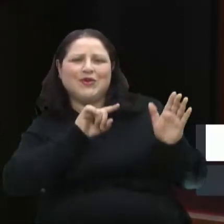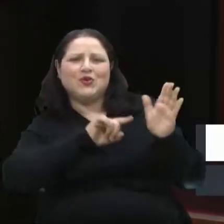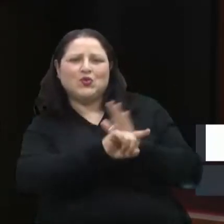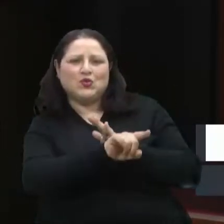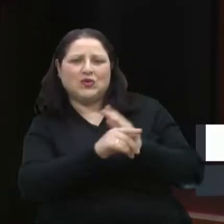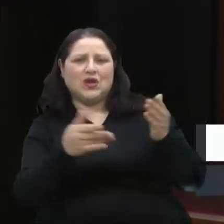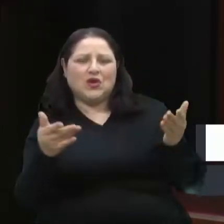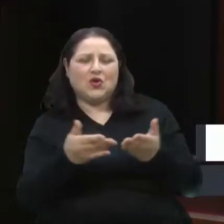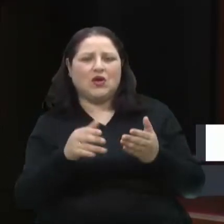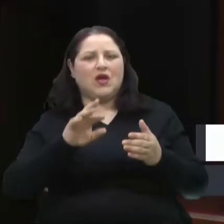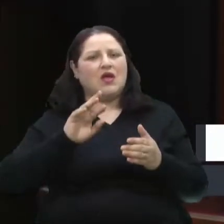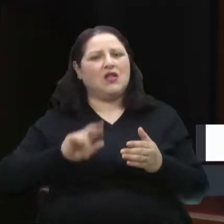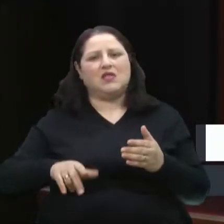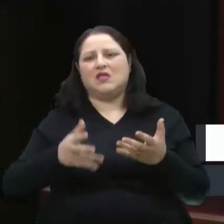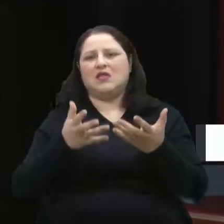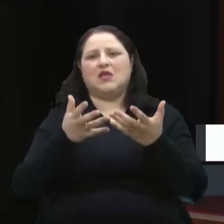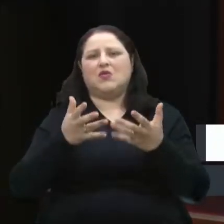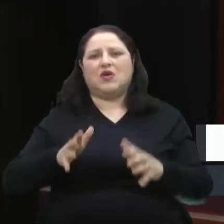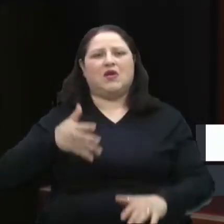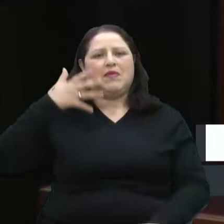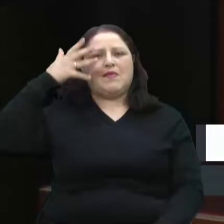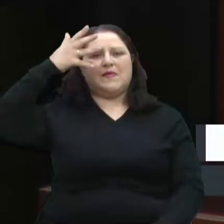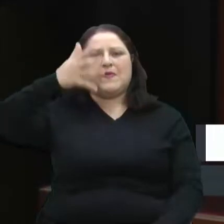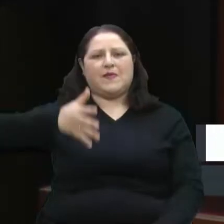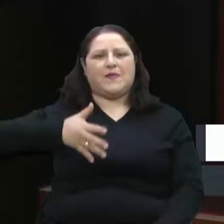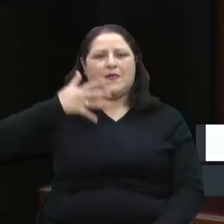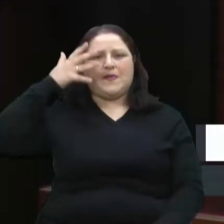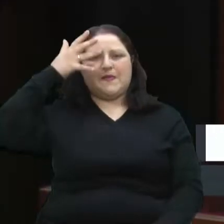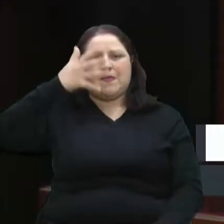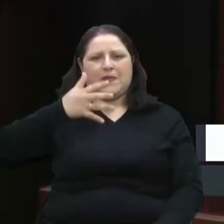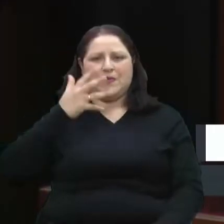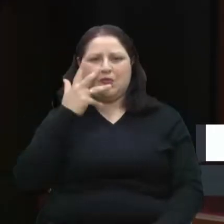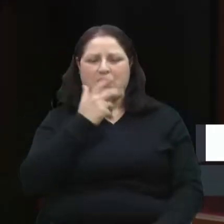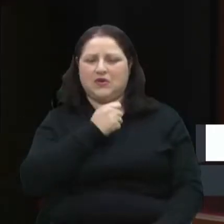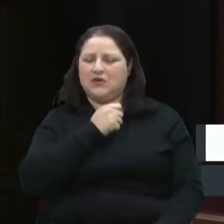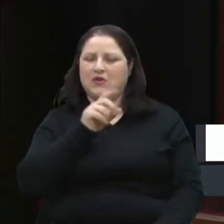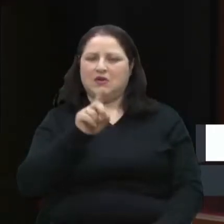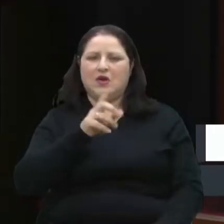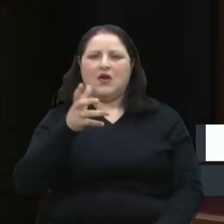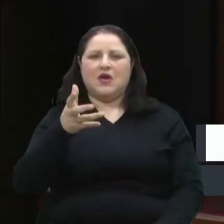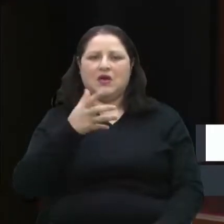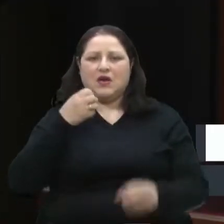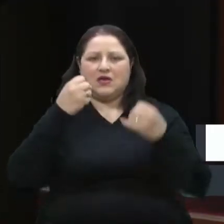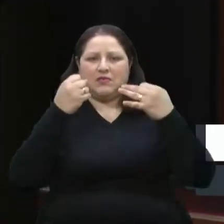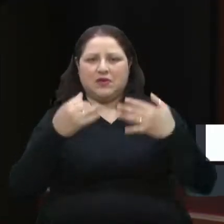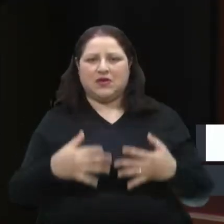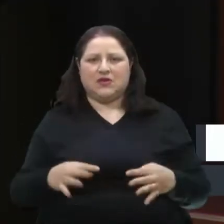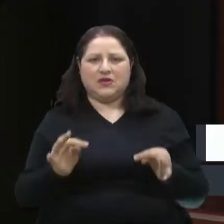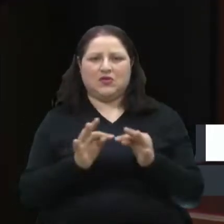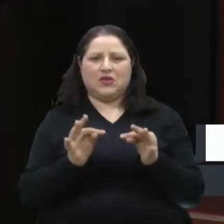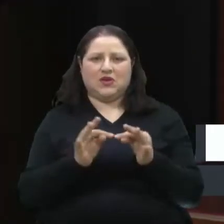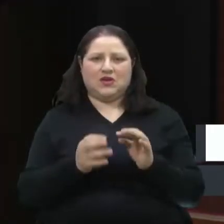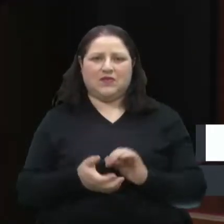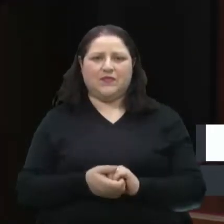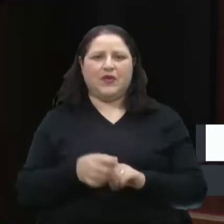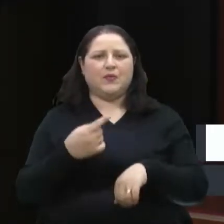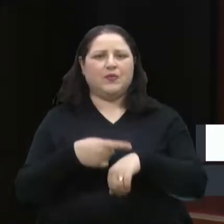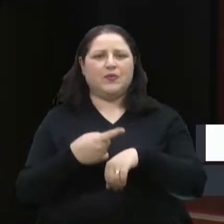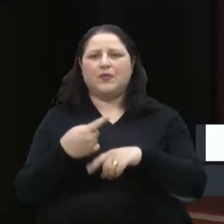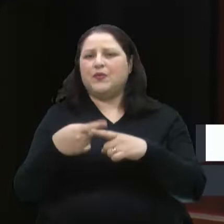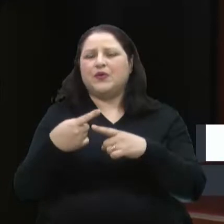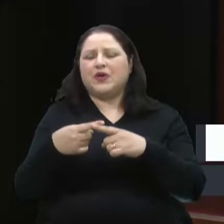Eu não quero discursos, eu quero uma explicação técnica. Por que é que durante a